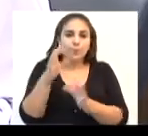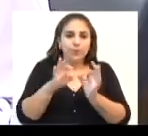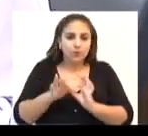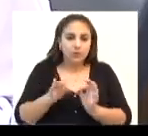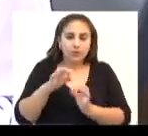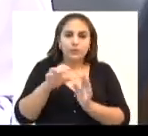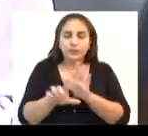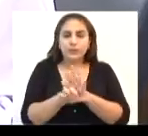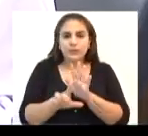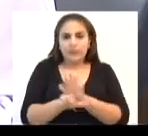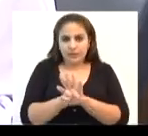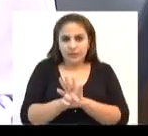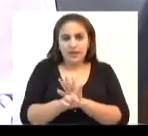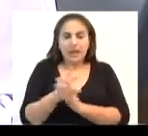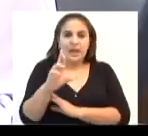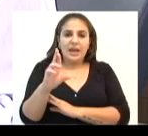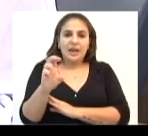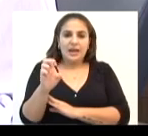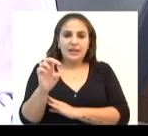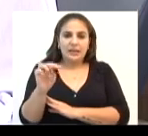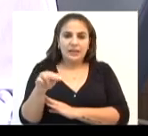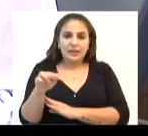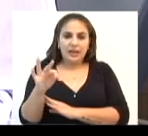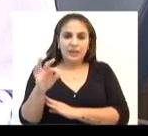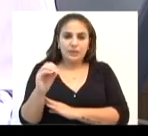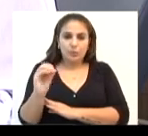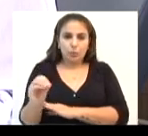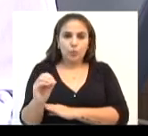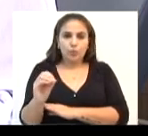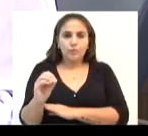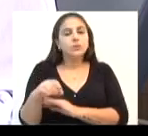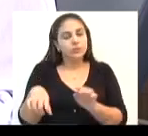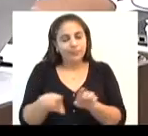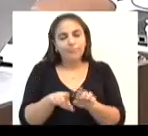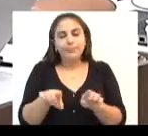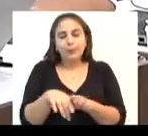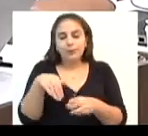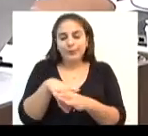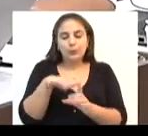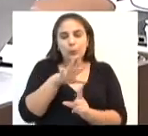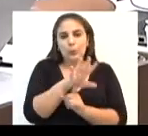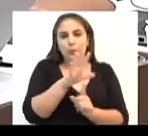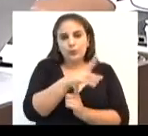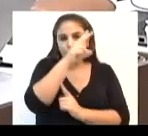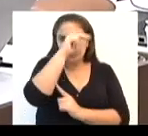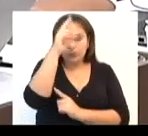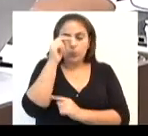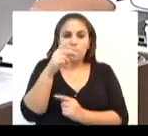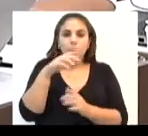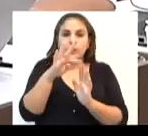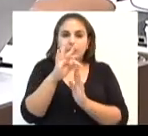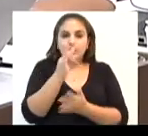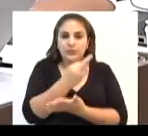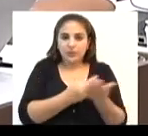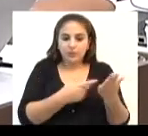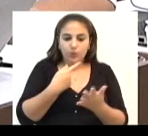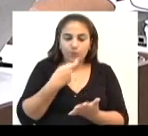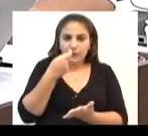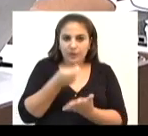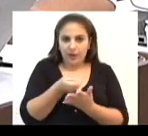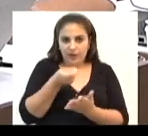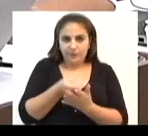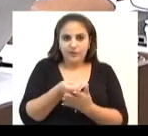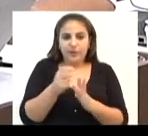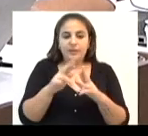de lei do vereador Renato Checker também foi rejeitado pelo prefeito. O texto obrigava restaurantes a servirem